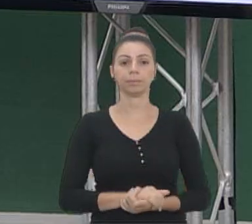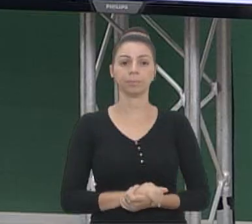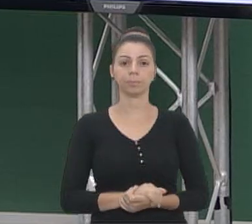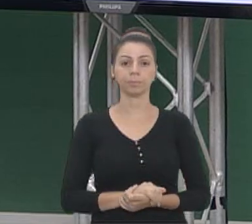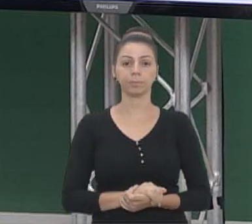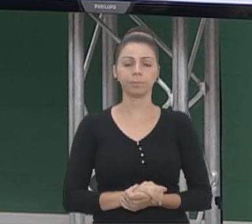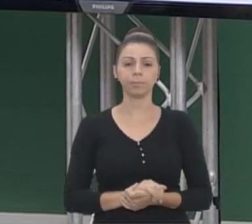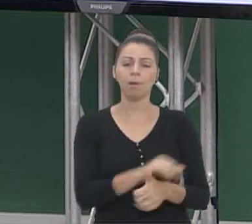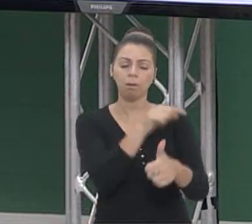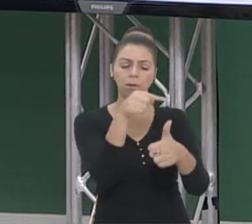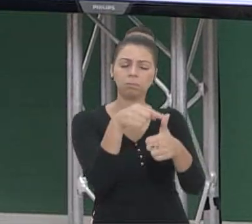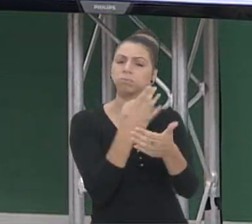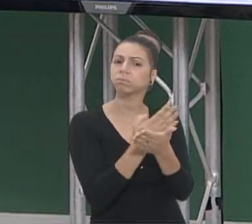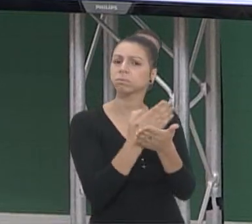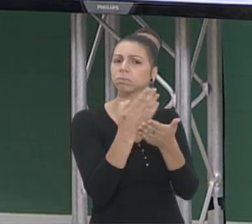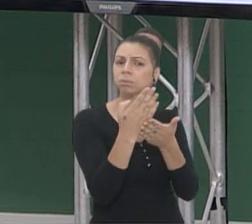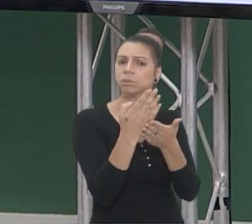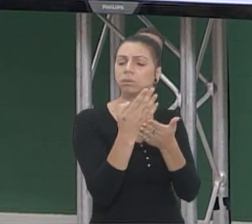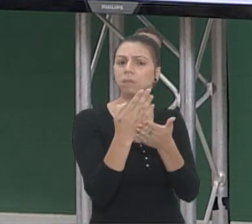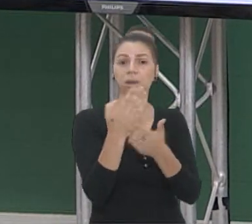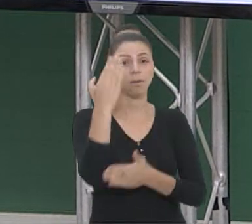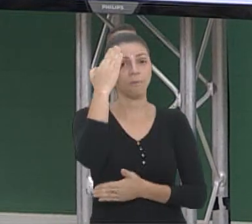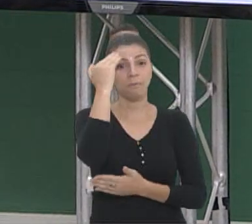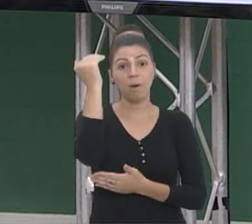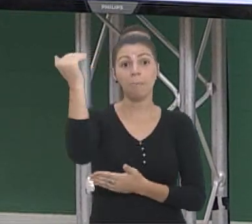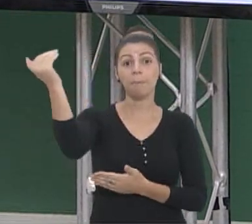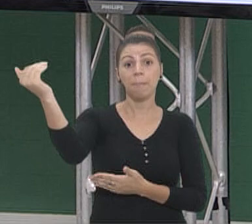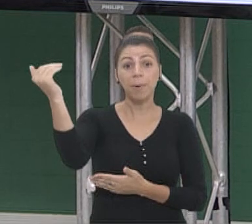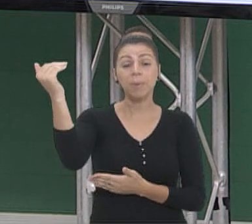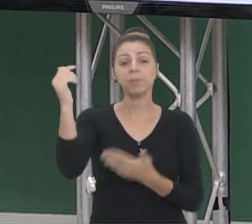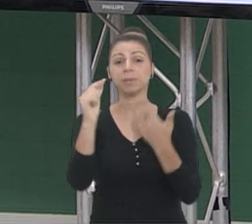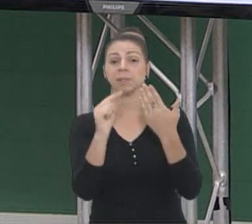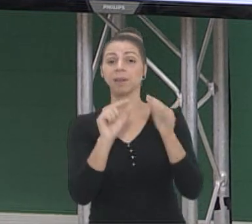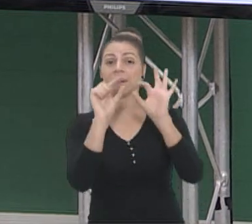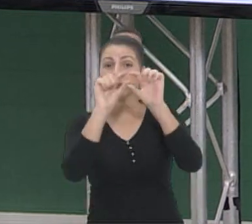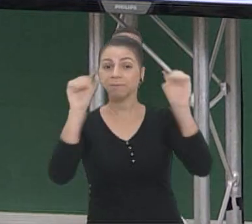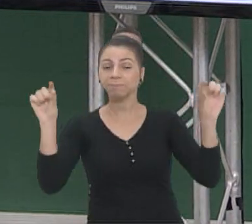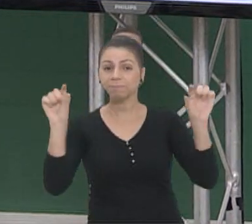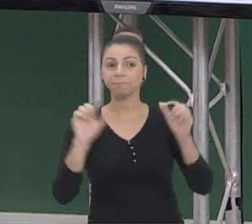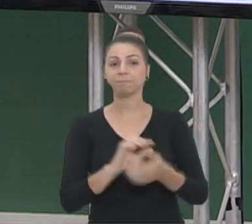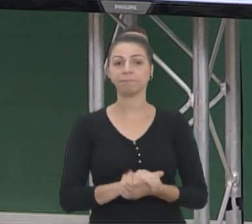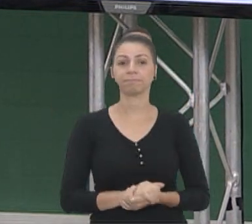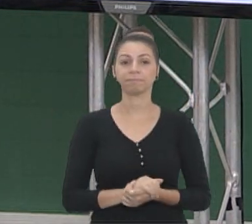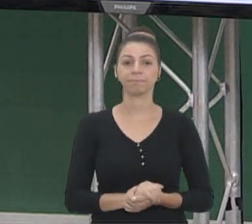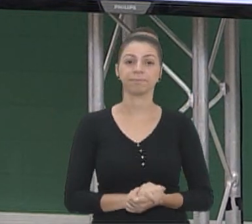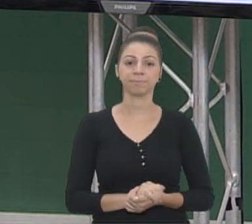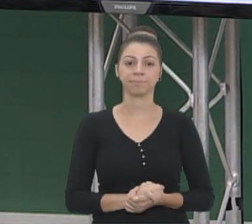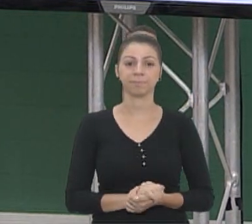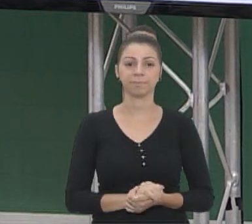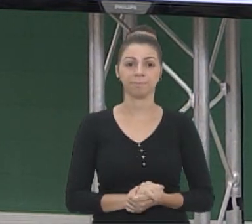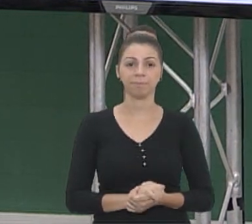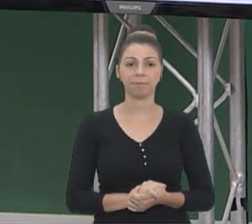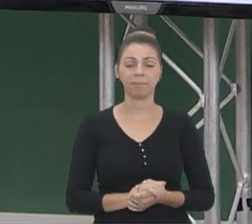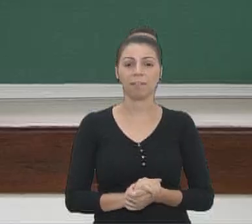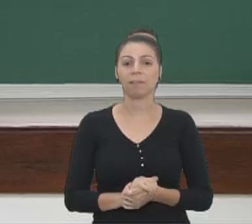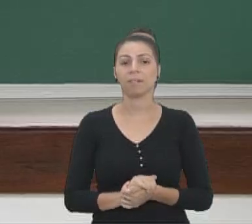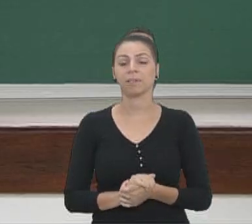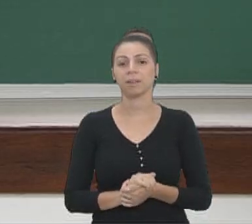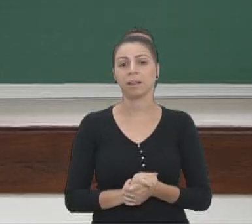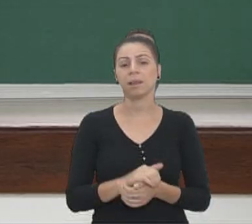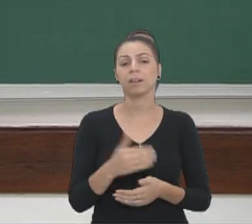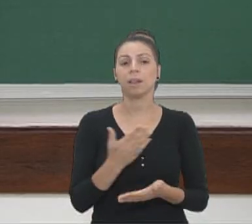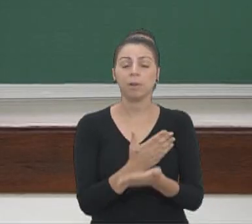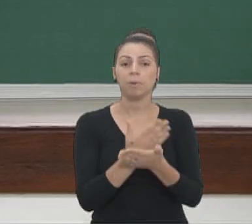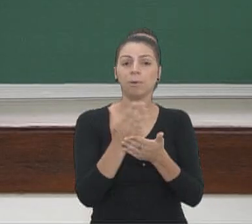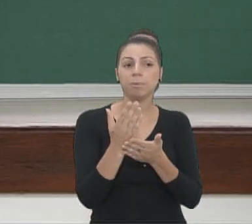Então, a partir disso, ficou bem famosa essa frase. E aí, ele foi trabalhando, todo mundo